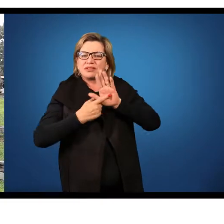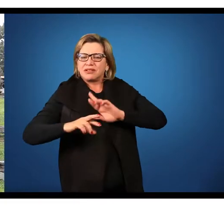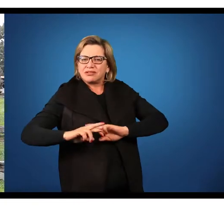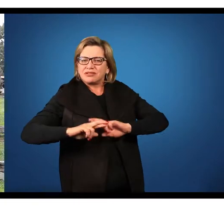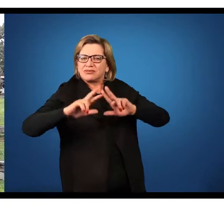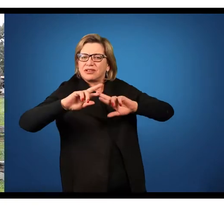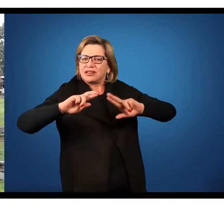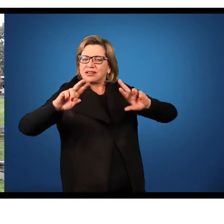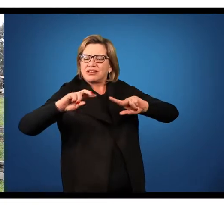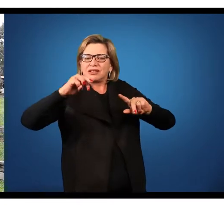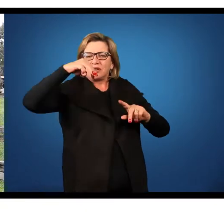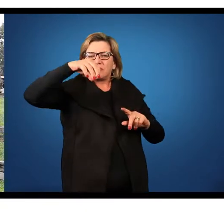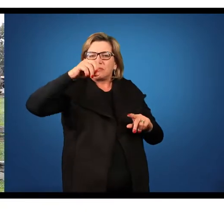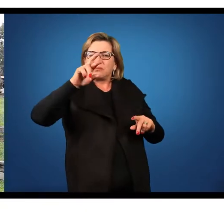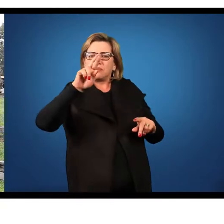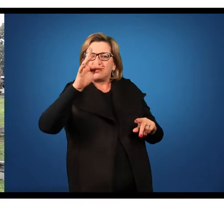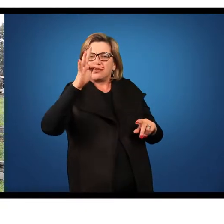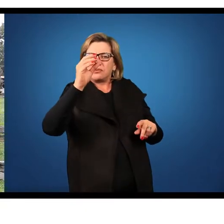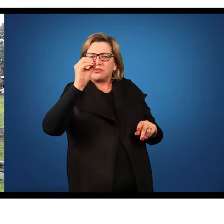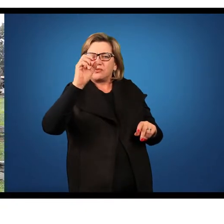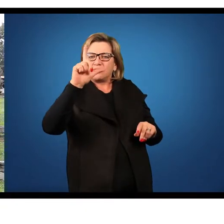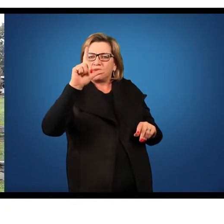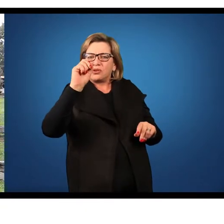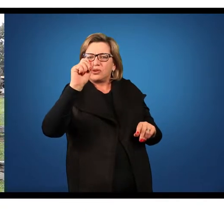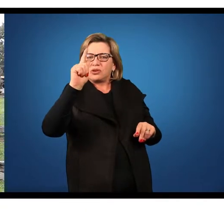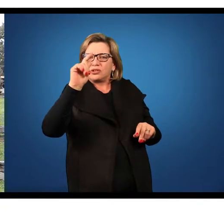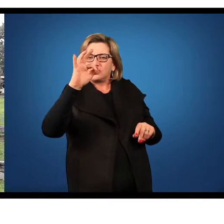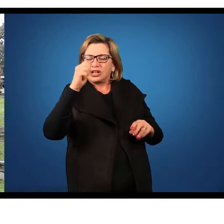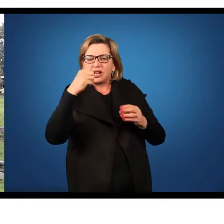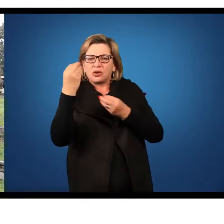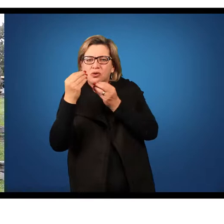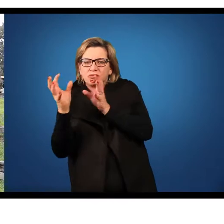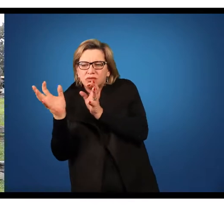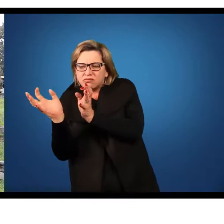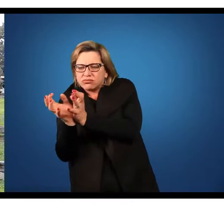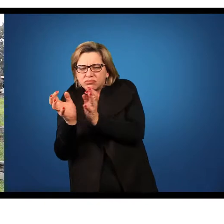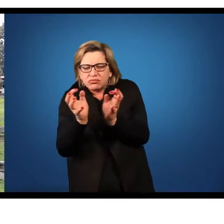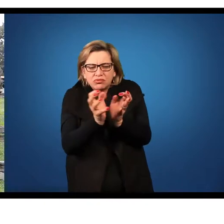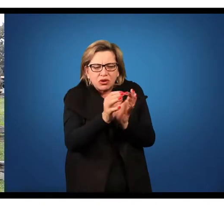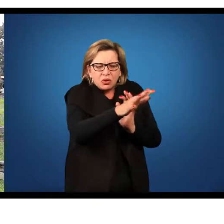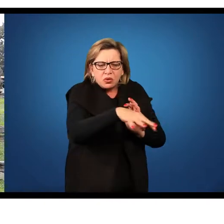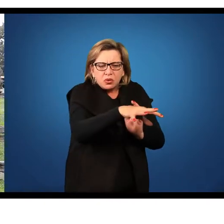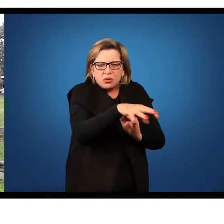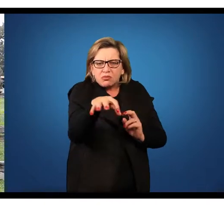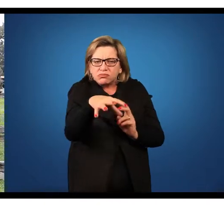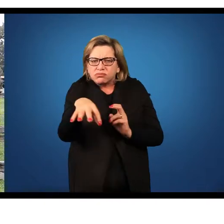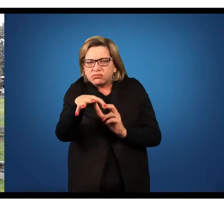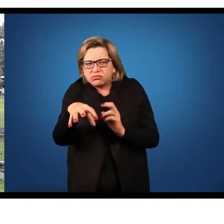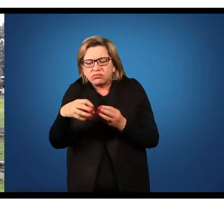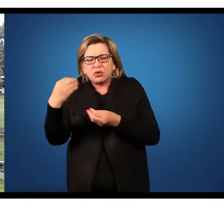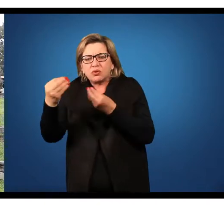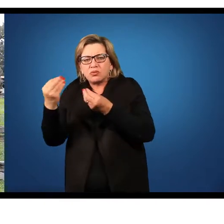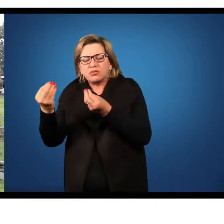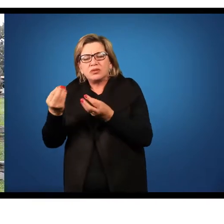diversidade morfológica, como que essas plantas elas são agrupadas no sistema de classificação